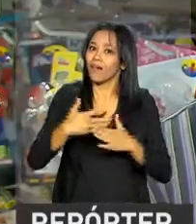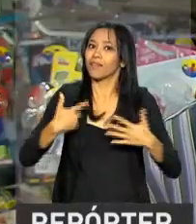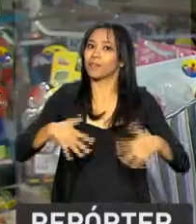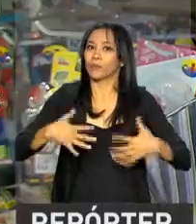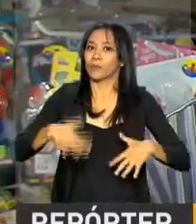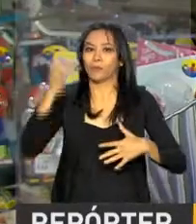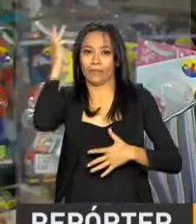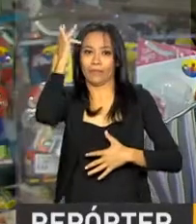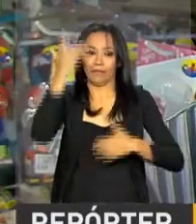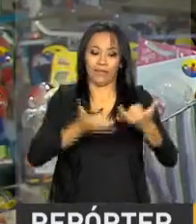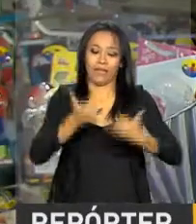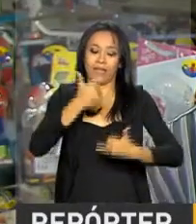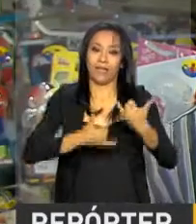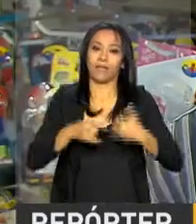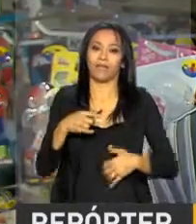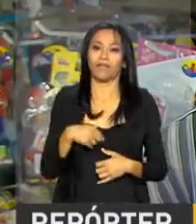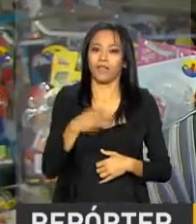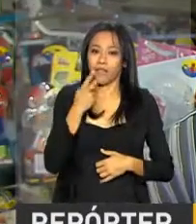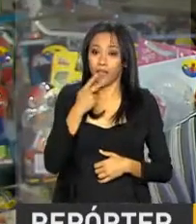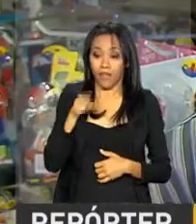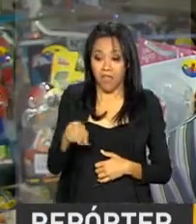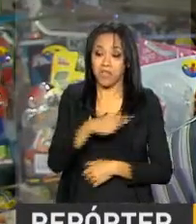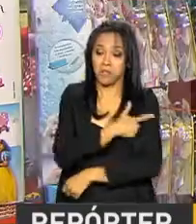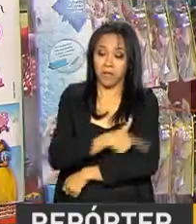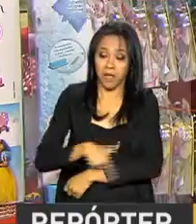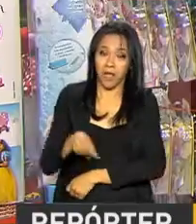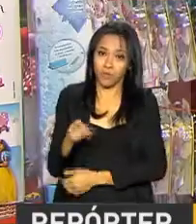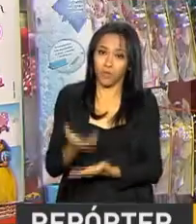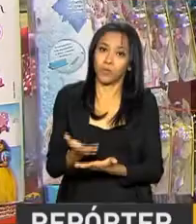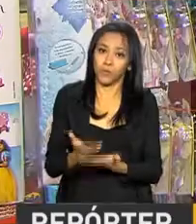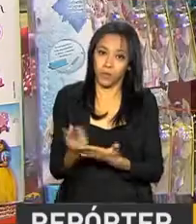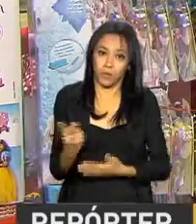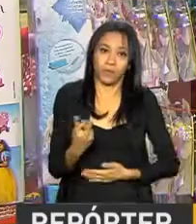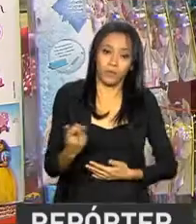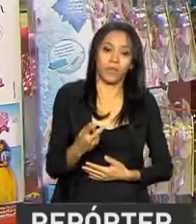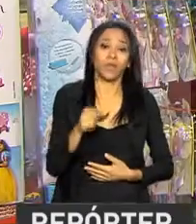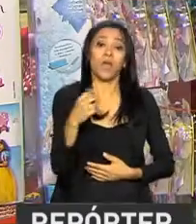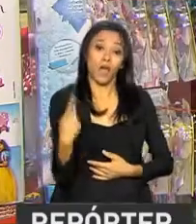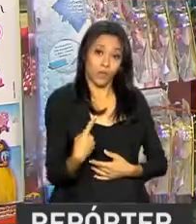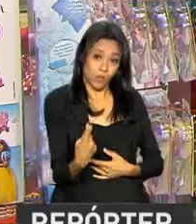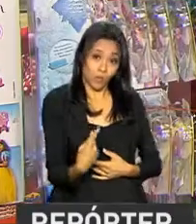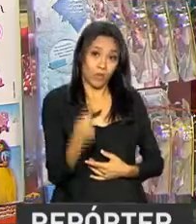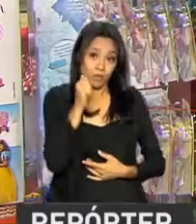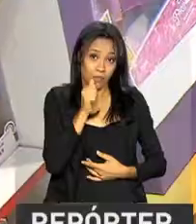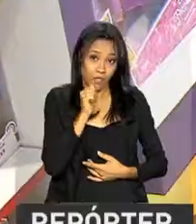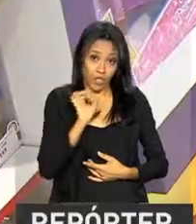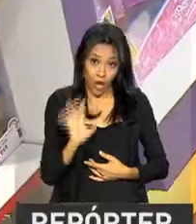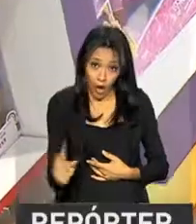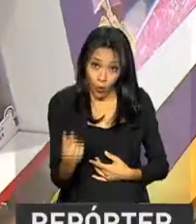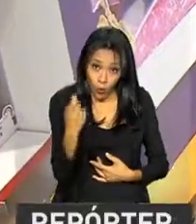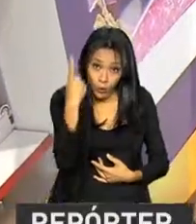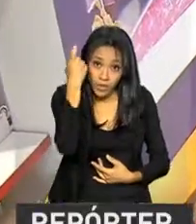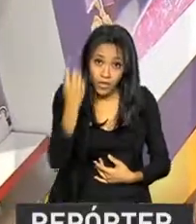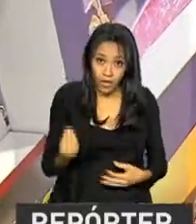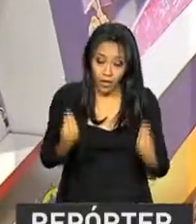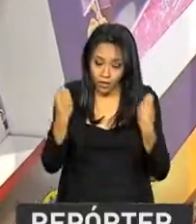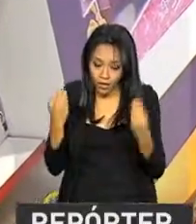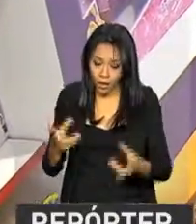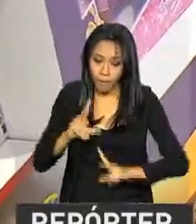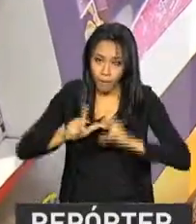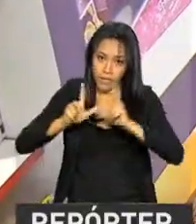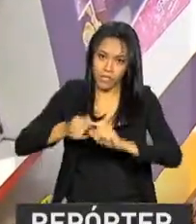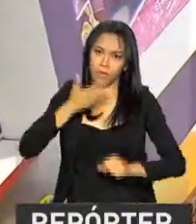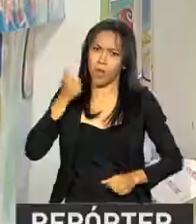comportado estudiosos expressando um presente o seu melhor julia e nicole não devem ser as únicas a receber presentes melhores